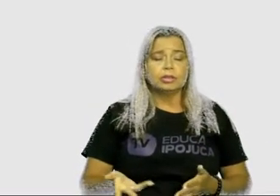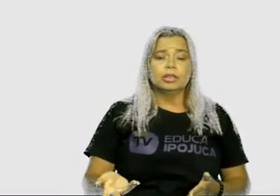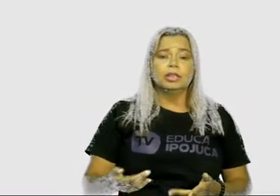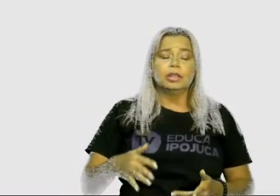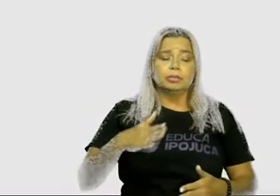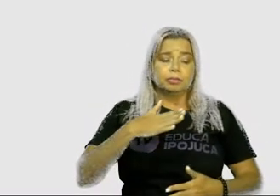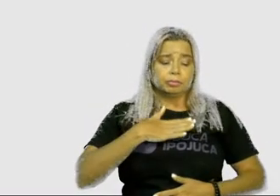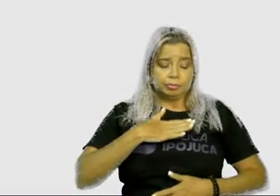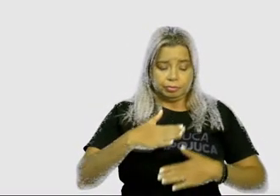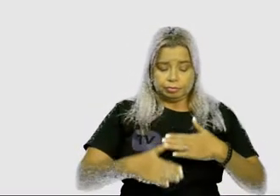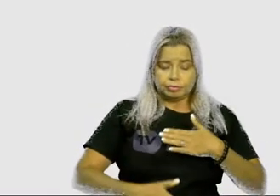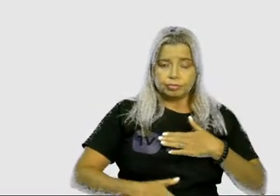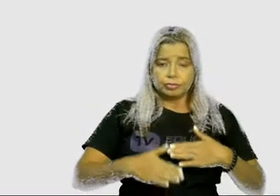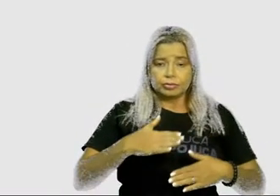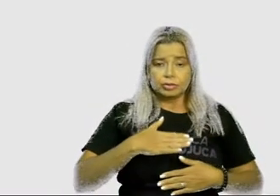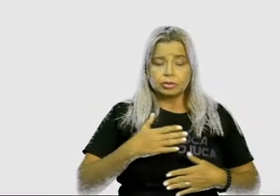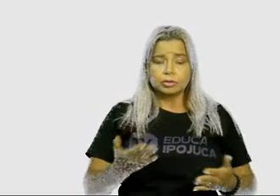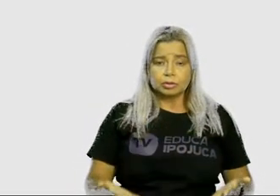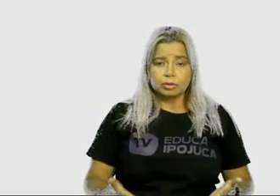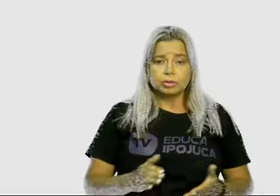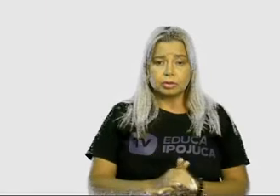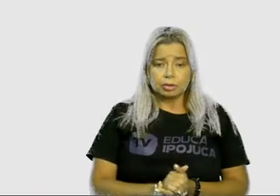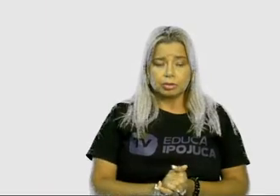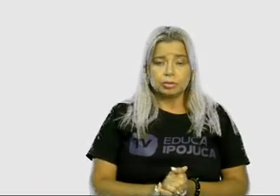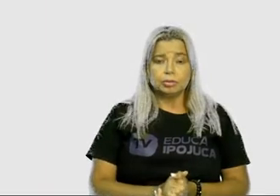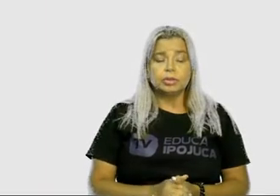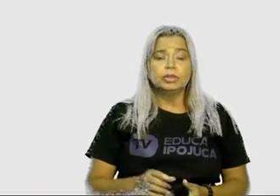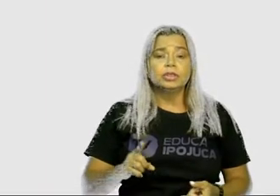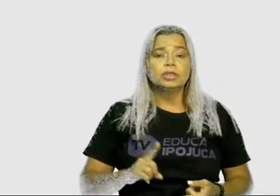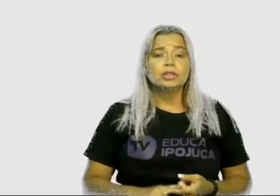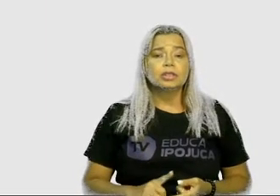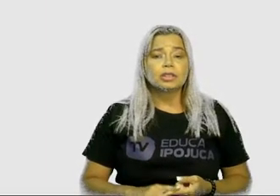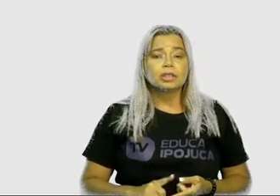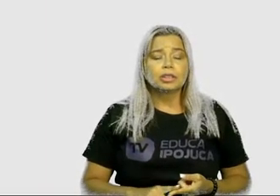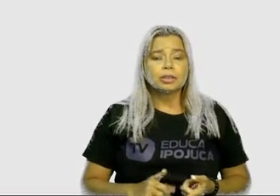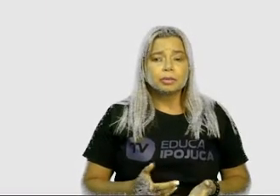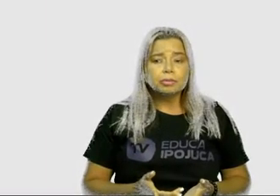corpo, mas também é um retrato do